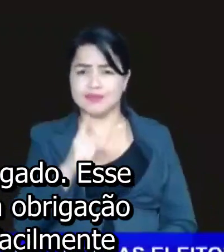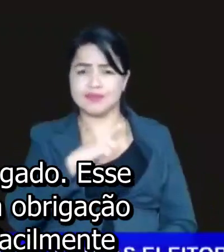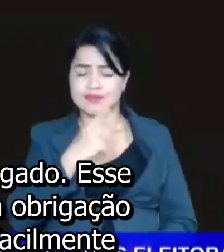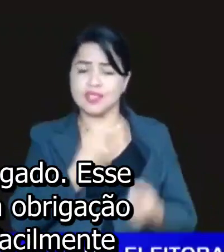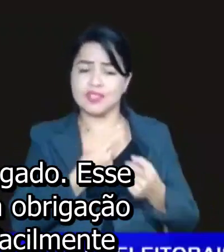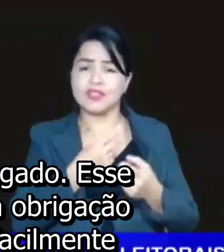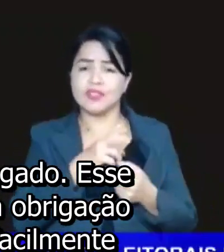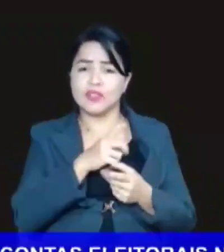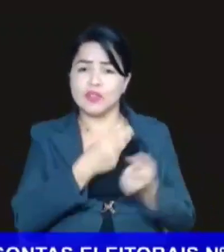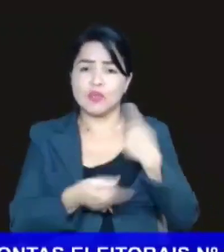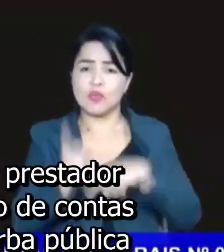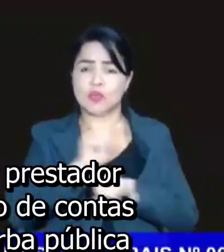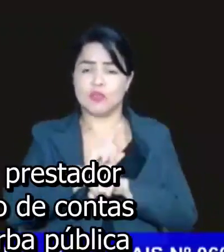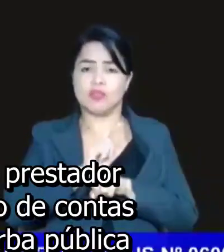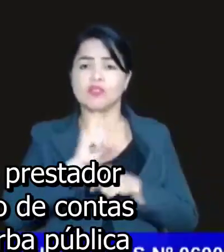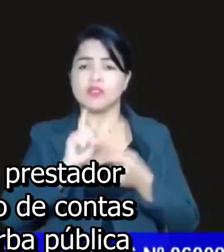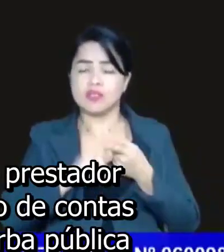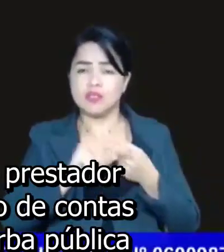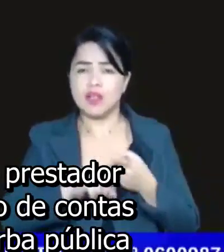seria facilmente